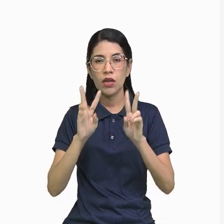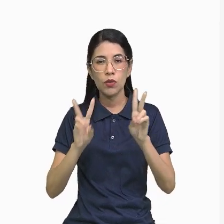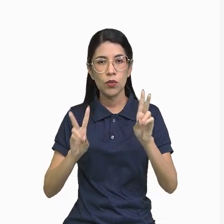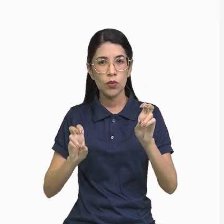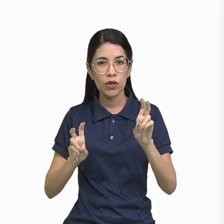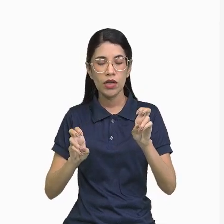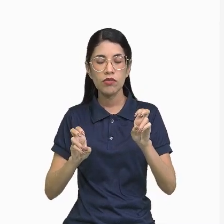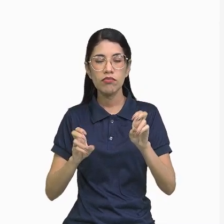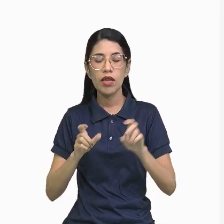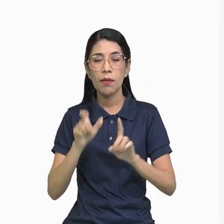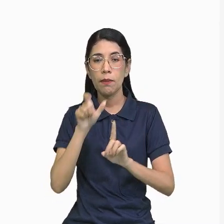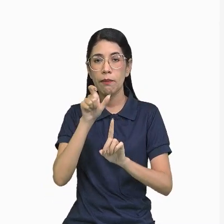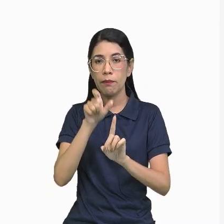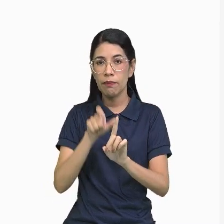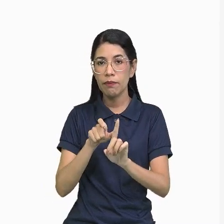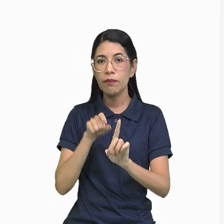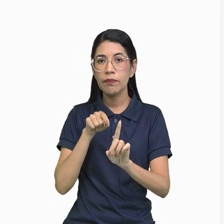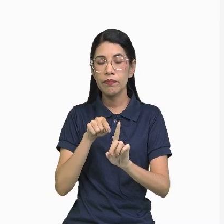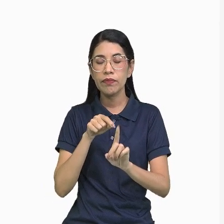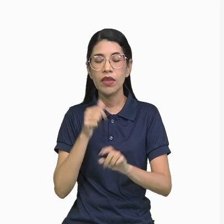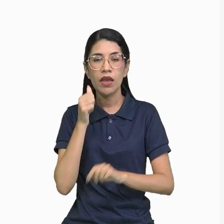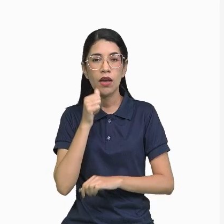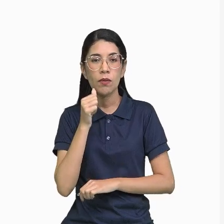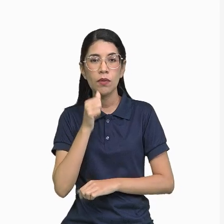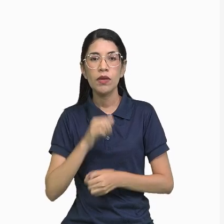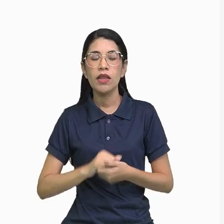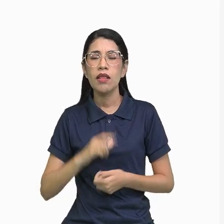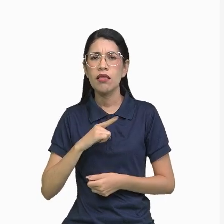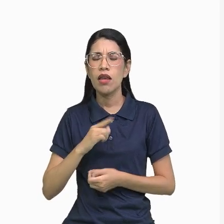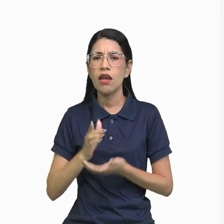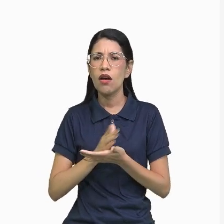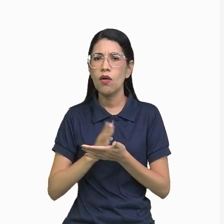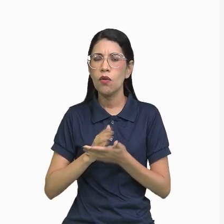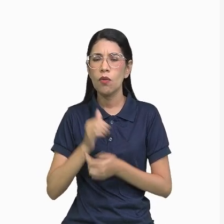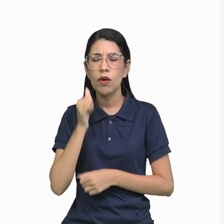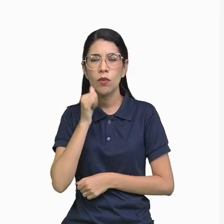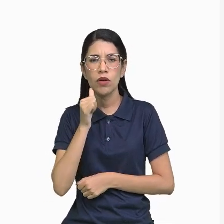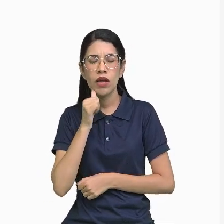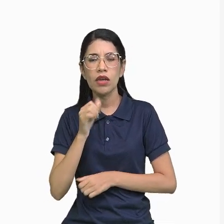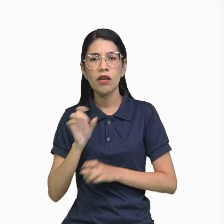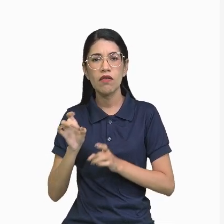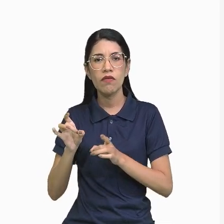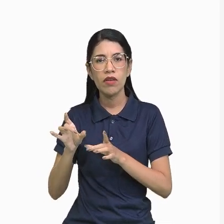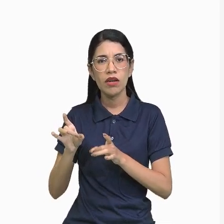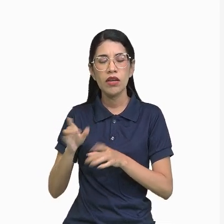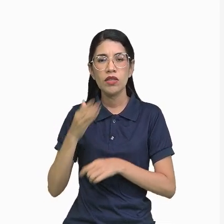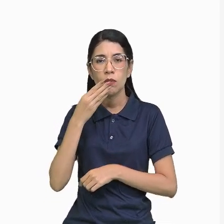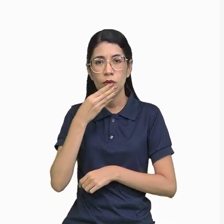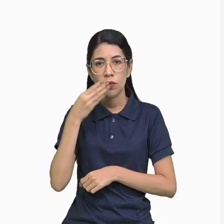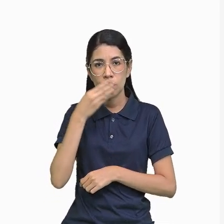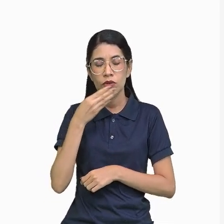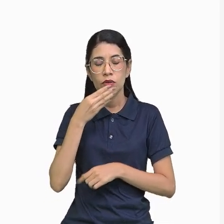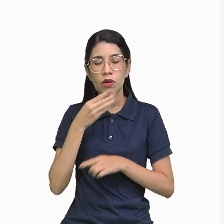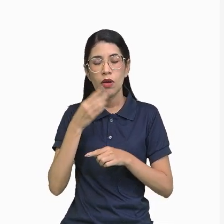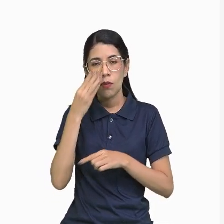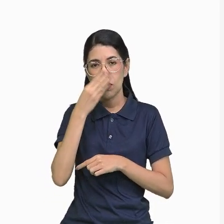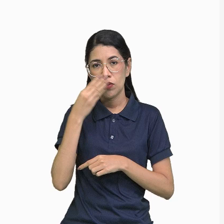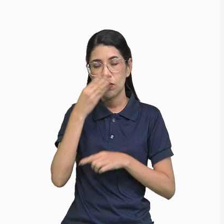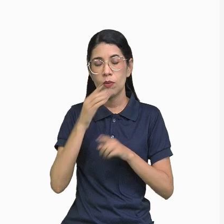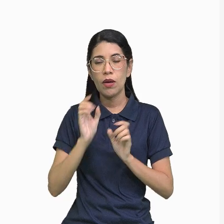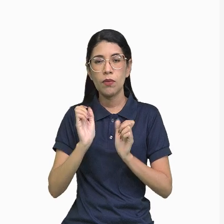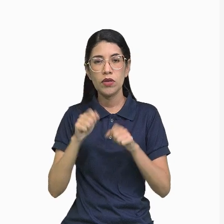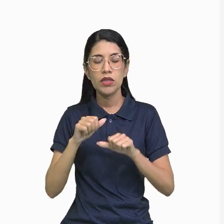a nossa personagem. Sei que há moças que vendem o corpo, única posse real, em troca de um